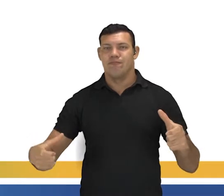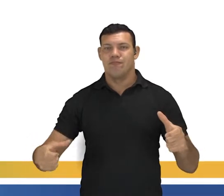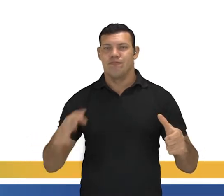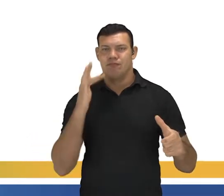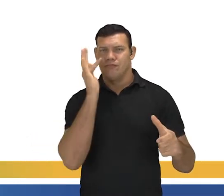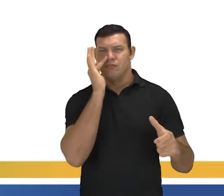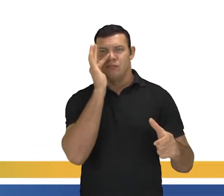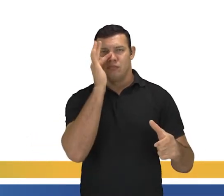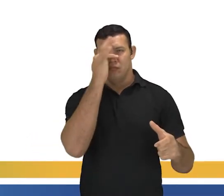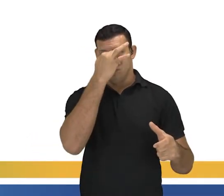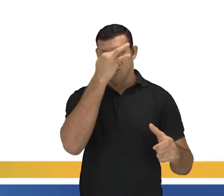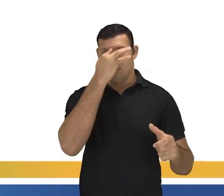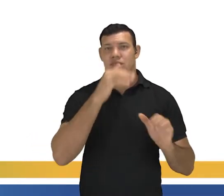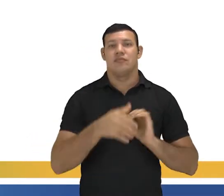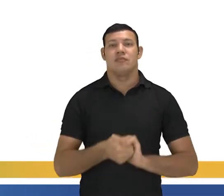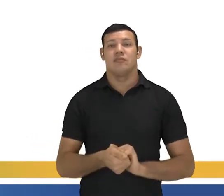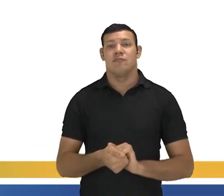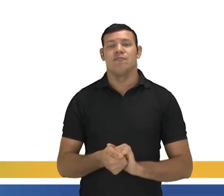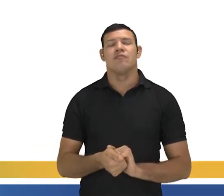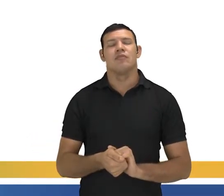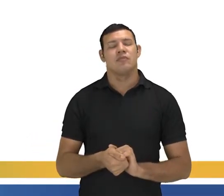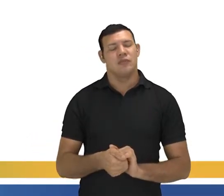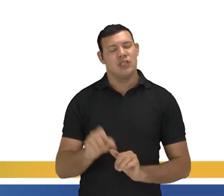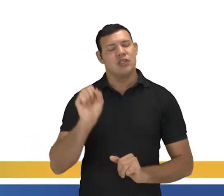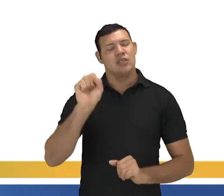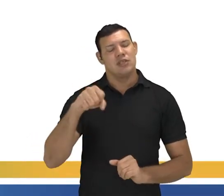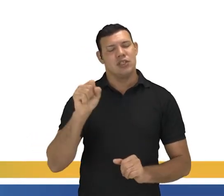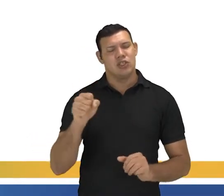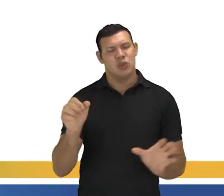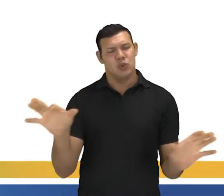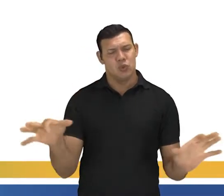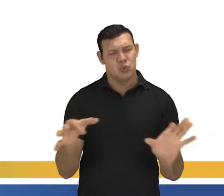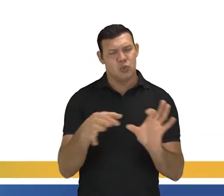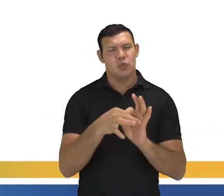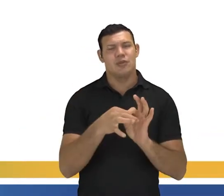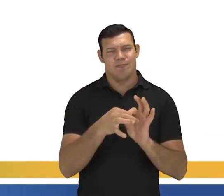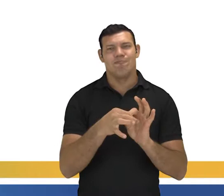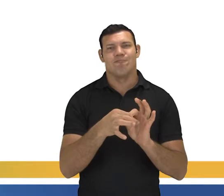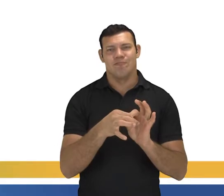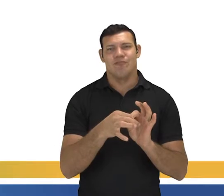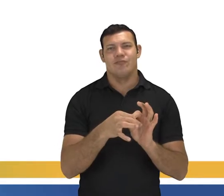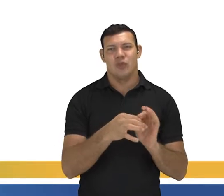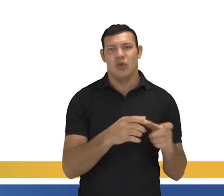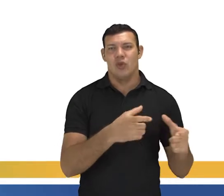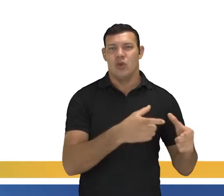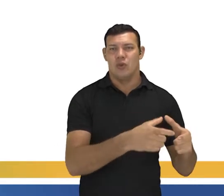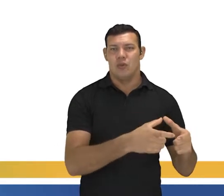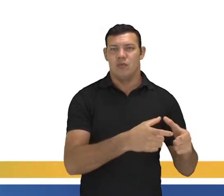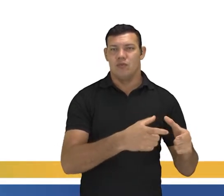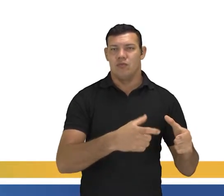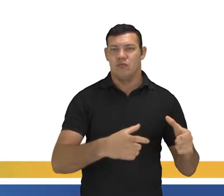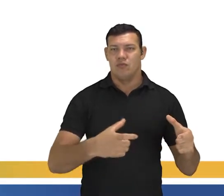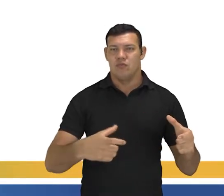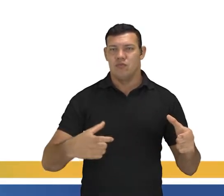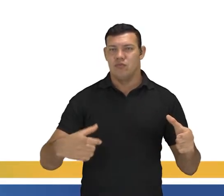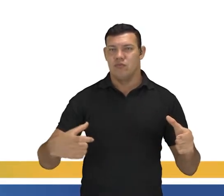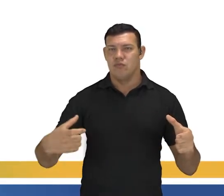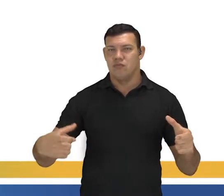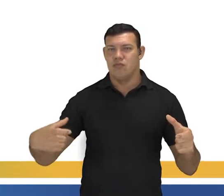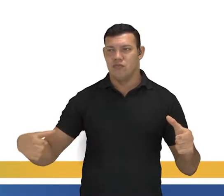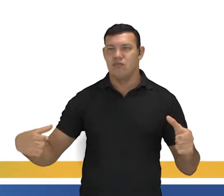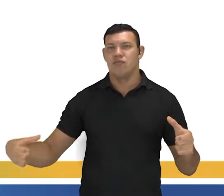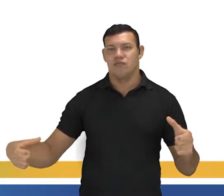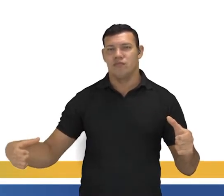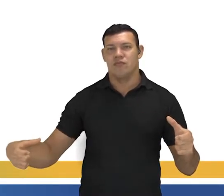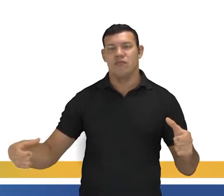Na associação em série, todos os resistores vão estar ligados em seguida, um depois do outro.